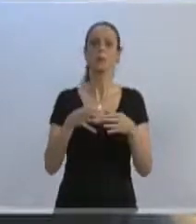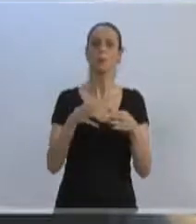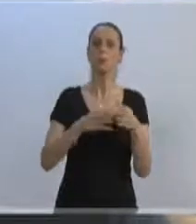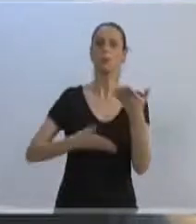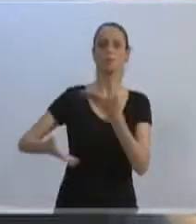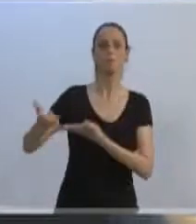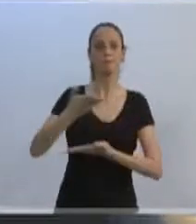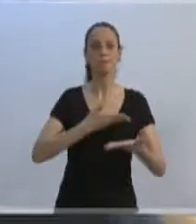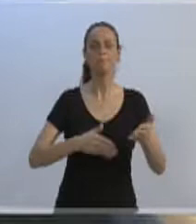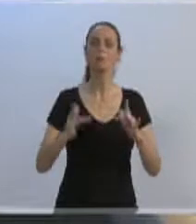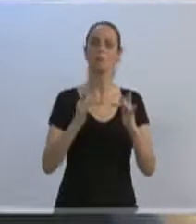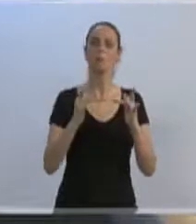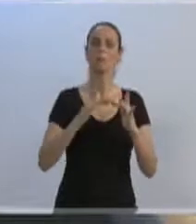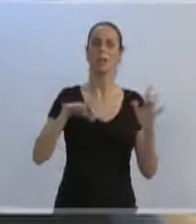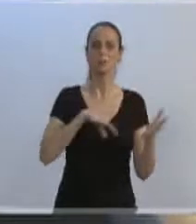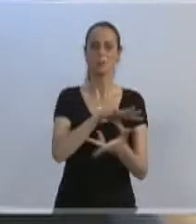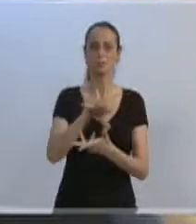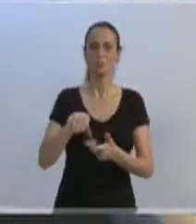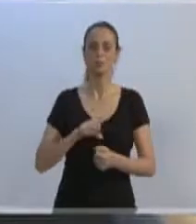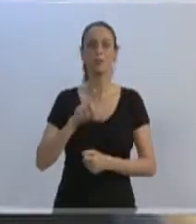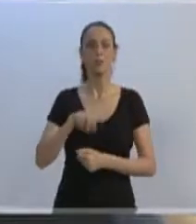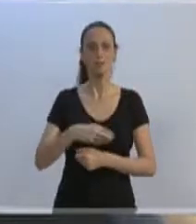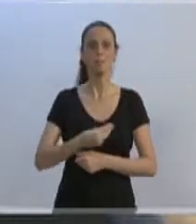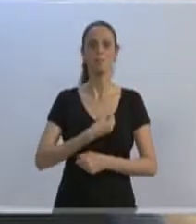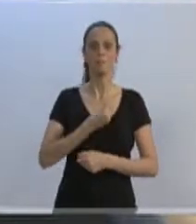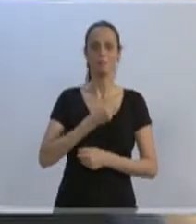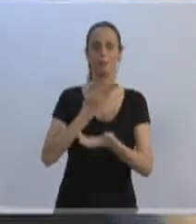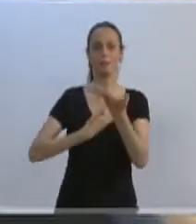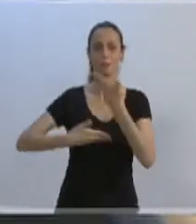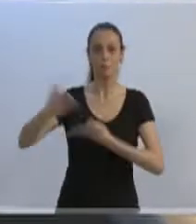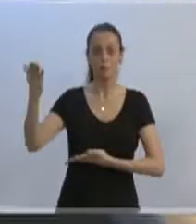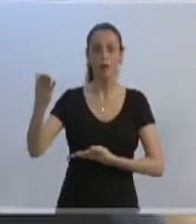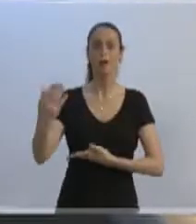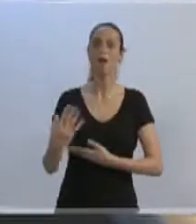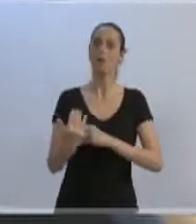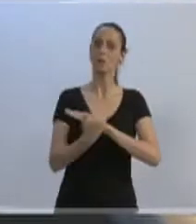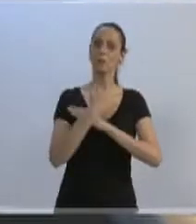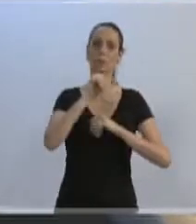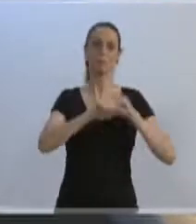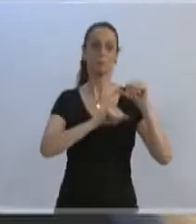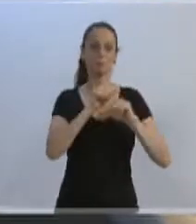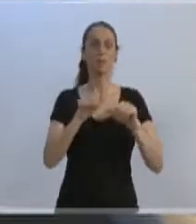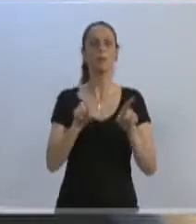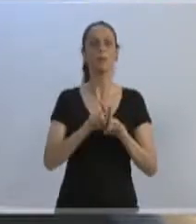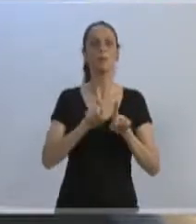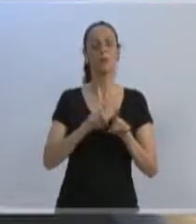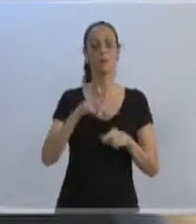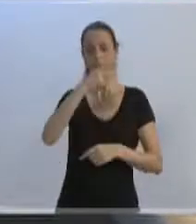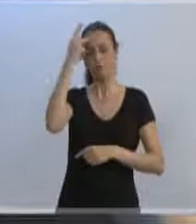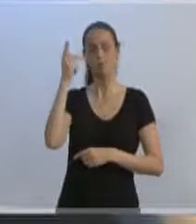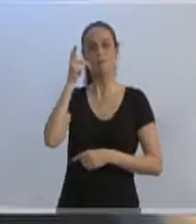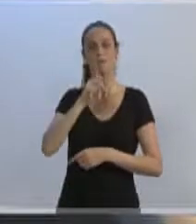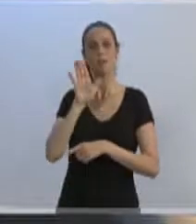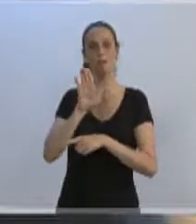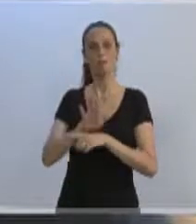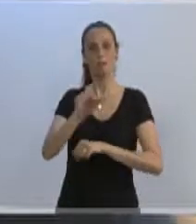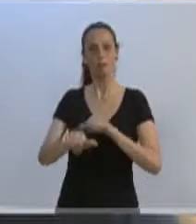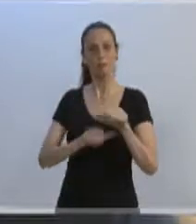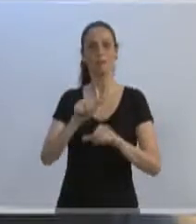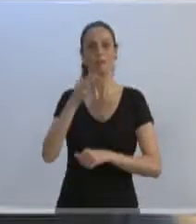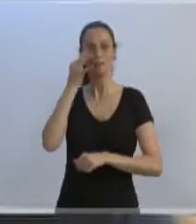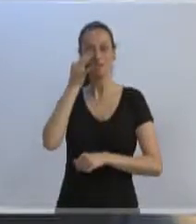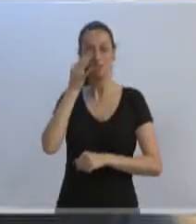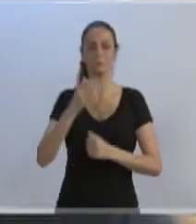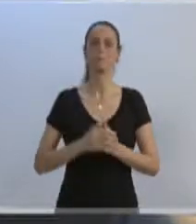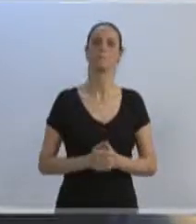conectando mundo acho que essas vivências elas transformam as formas pessoas e as pessoas ganham força transformar a realidade então parabenizo a todos os voluntários